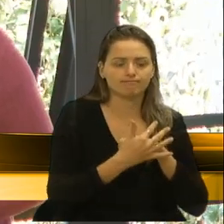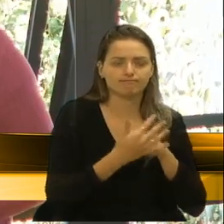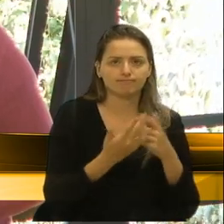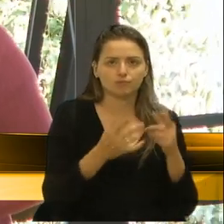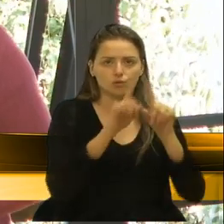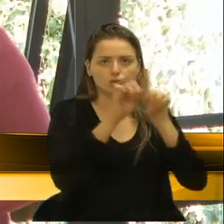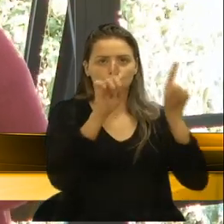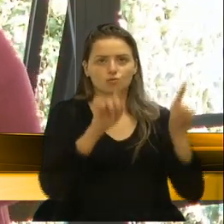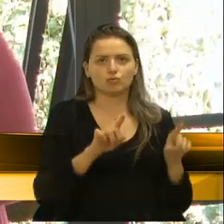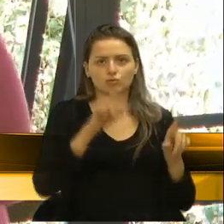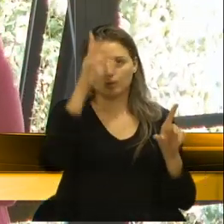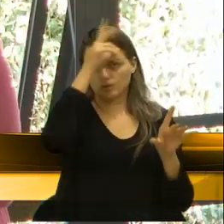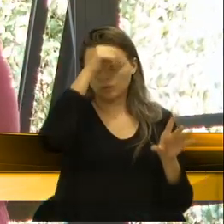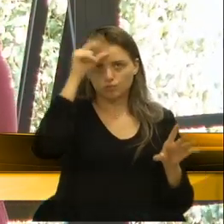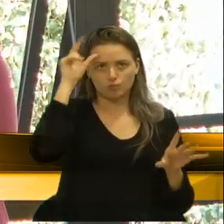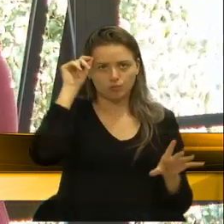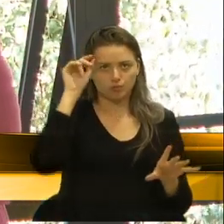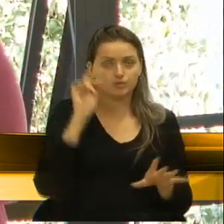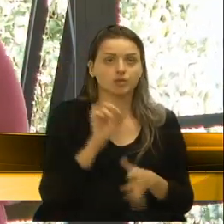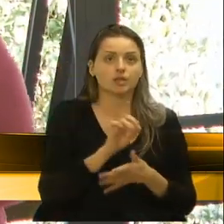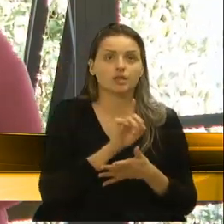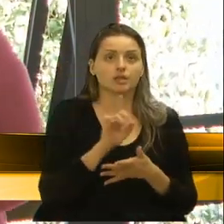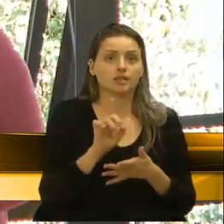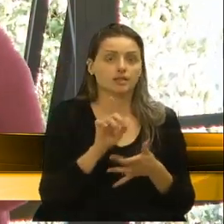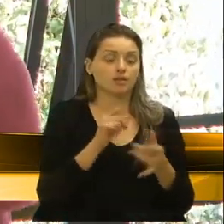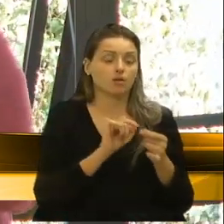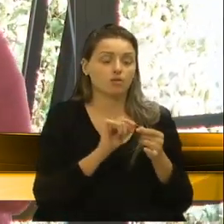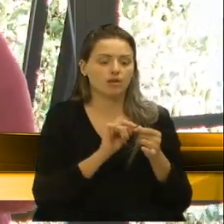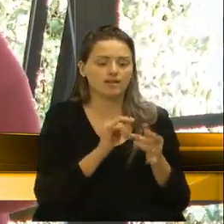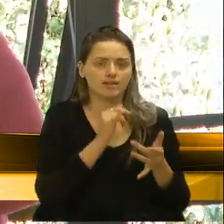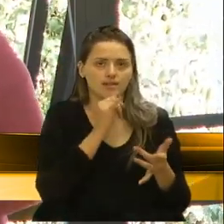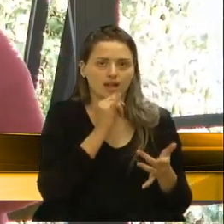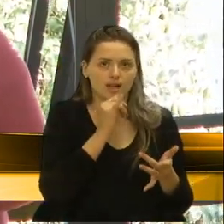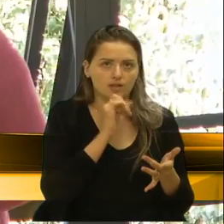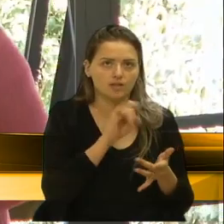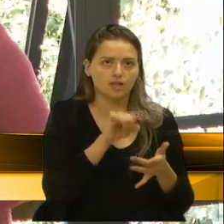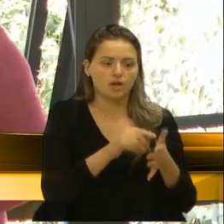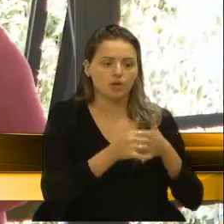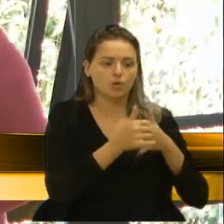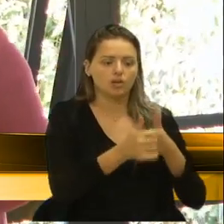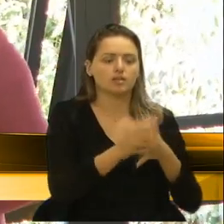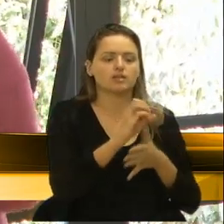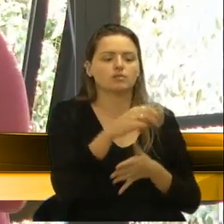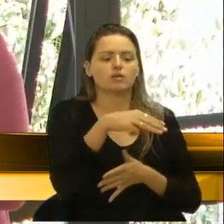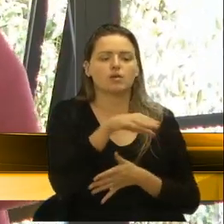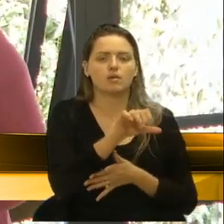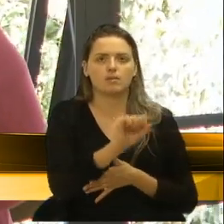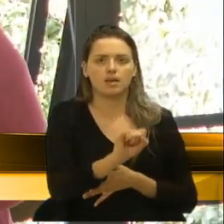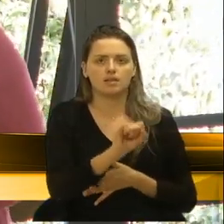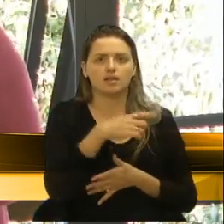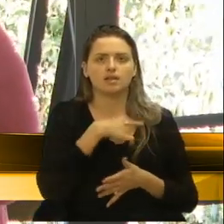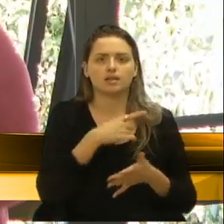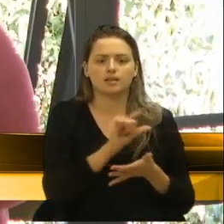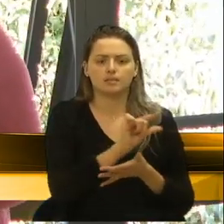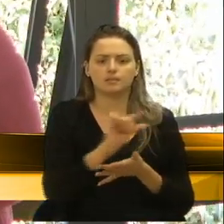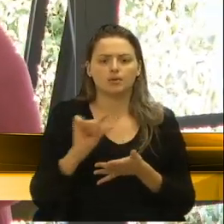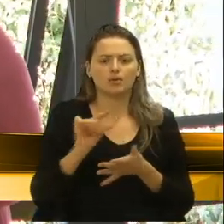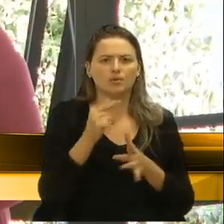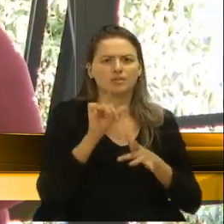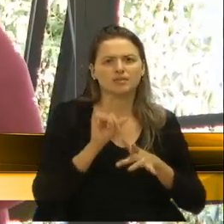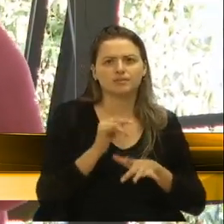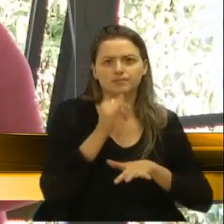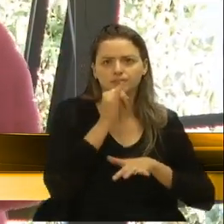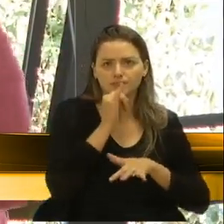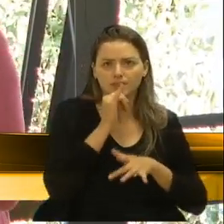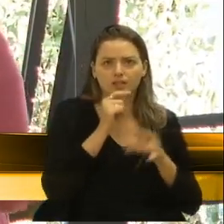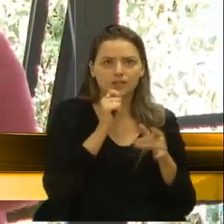públicos, que não estão sendo testados, mesmo que seja uma orientação do Ministério da Saúde, existem tão poucos testes que não estão sendo